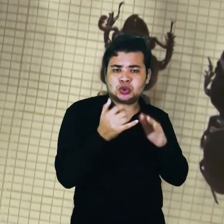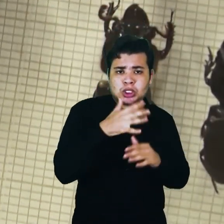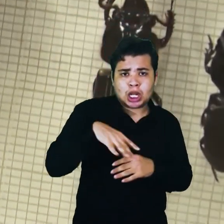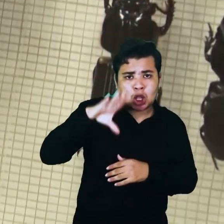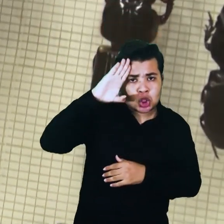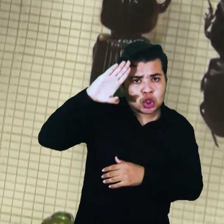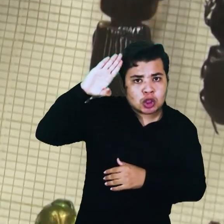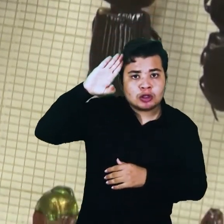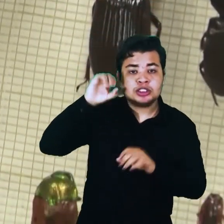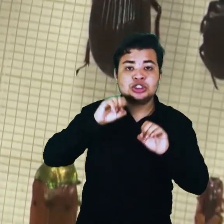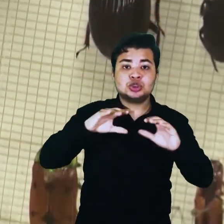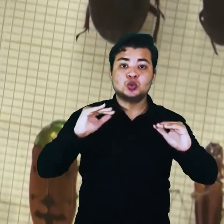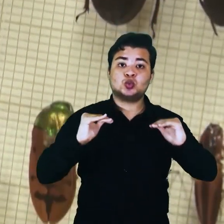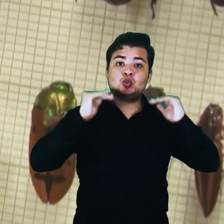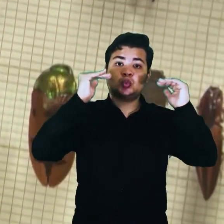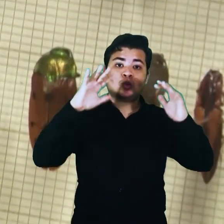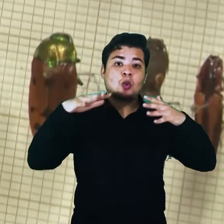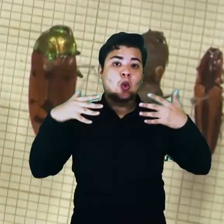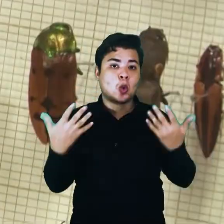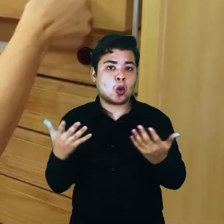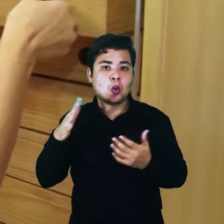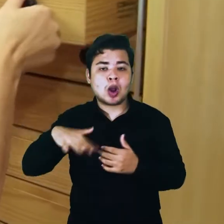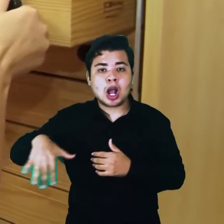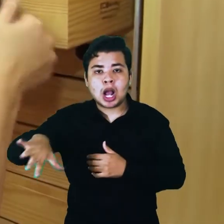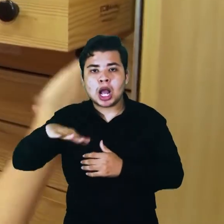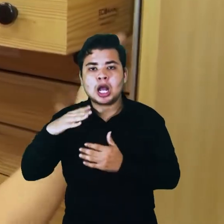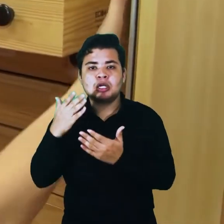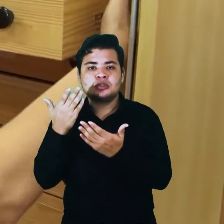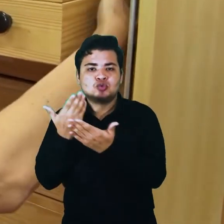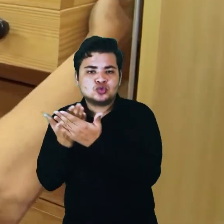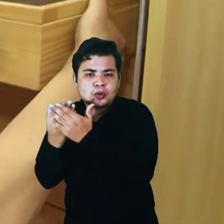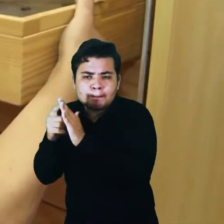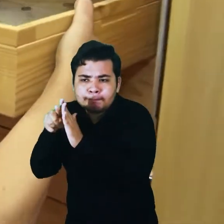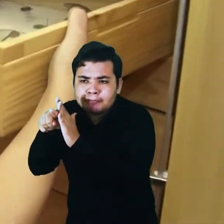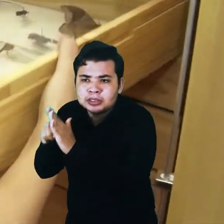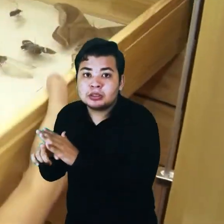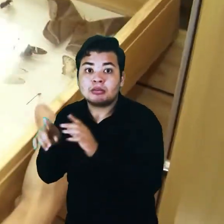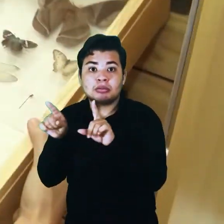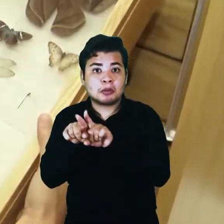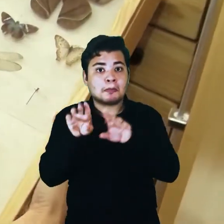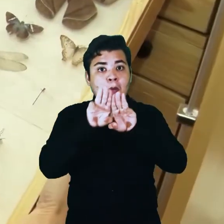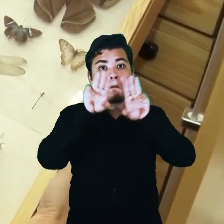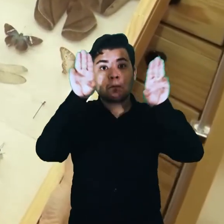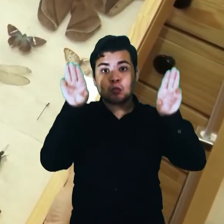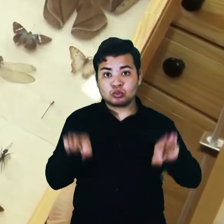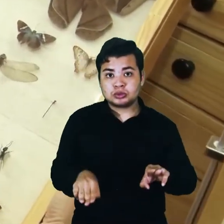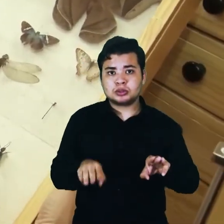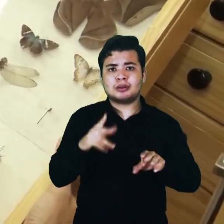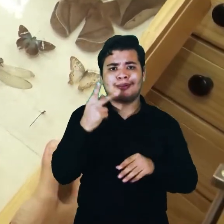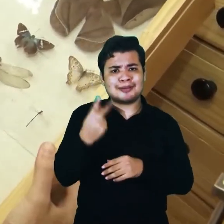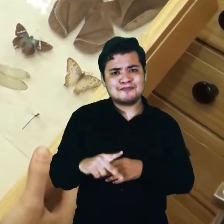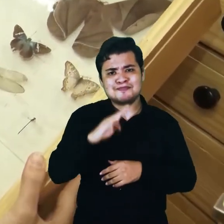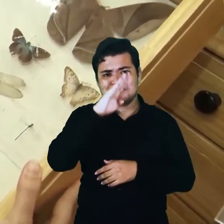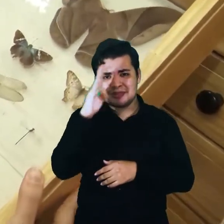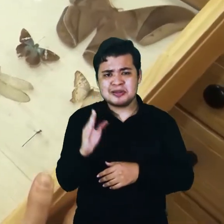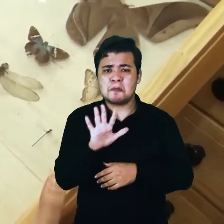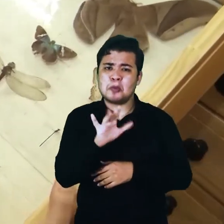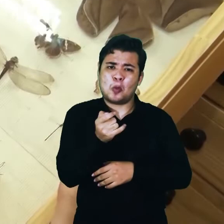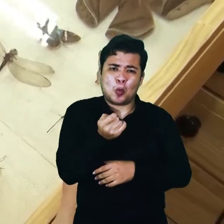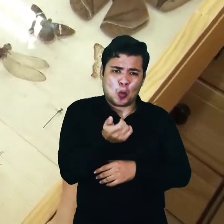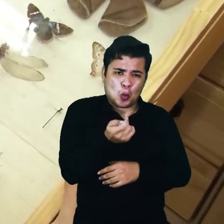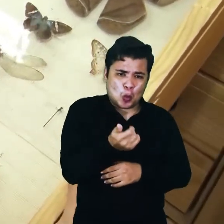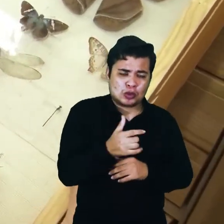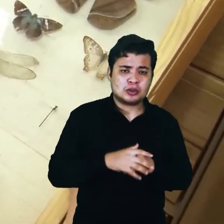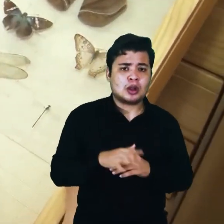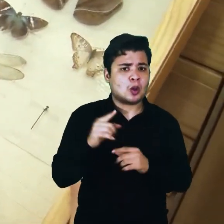ensino superior, ou nas instituições de pesquisa, ou nos museus, que também são poucos no Brasil. Então, isso também vale para o